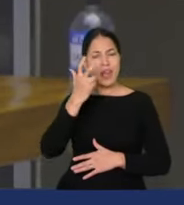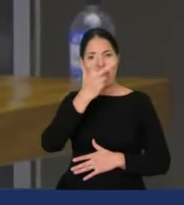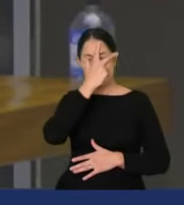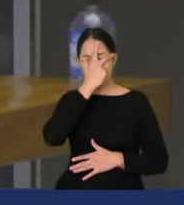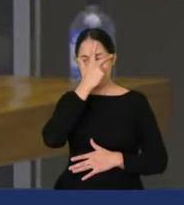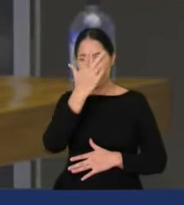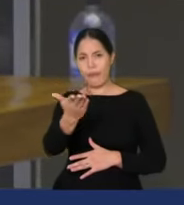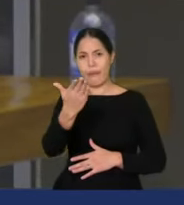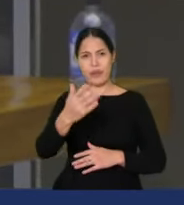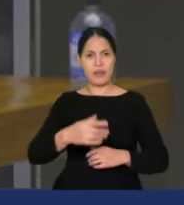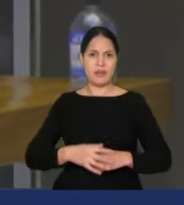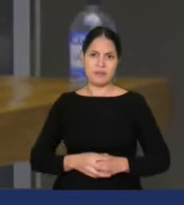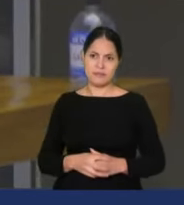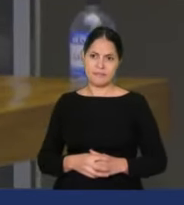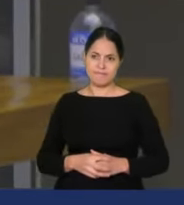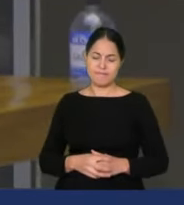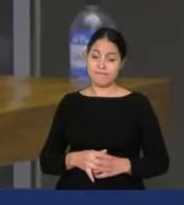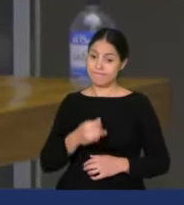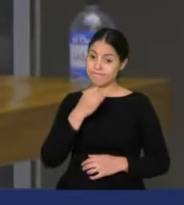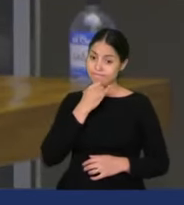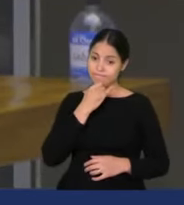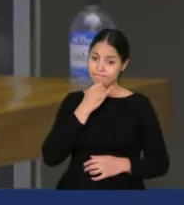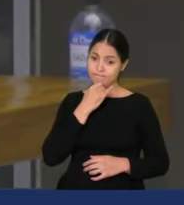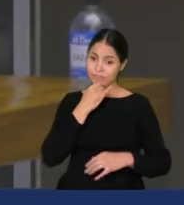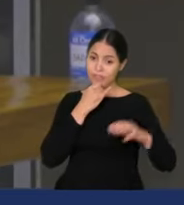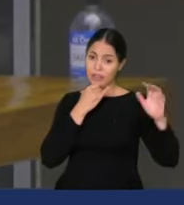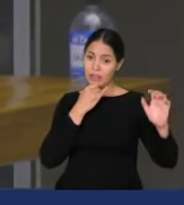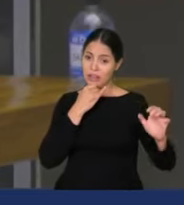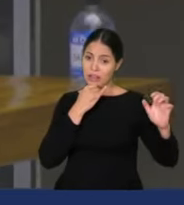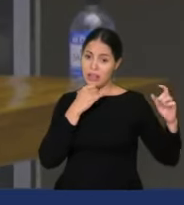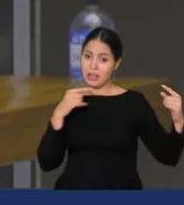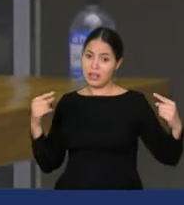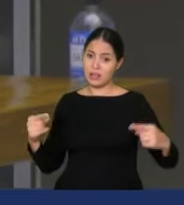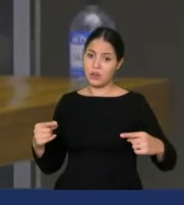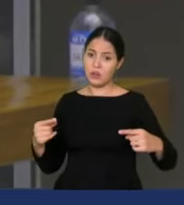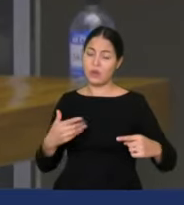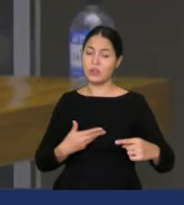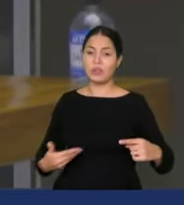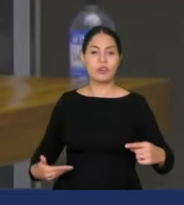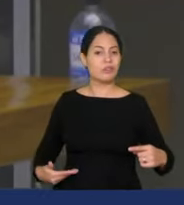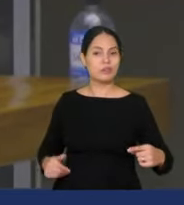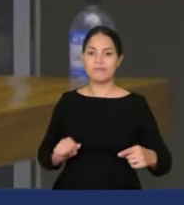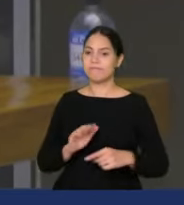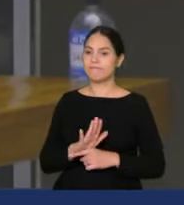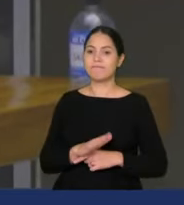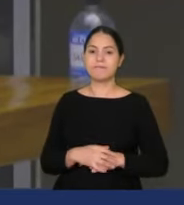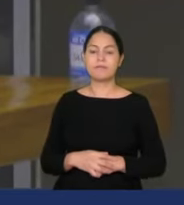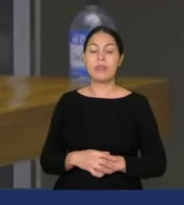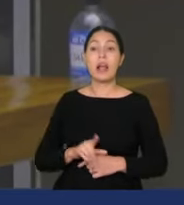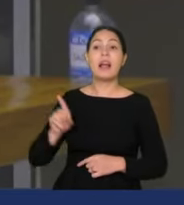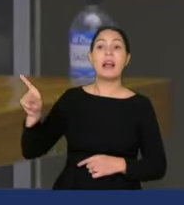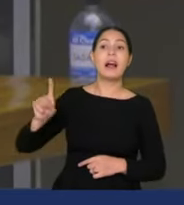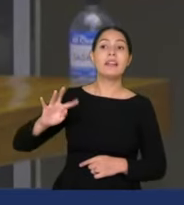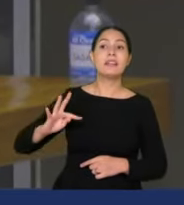Infelizmente, a oposição não conseguiu barrar esse projeto. Vergonhosamente também o TCU deixou